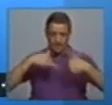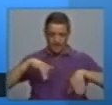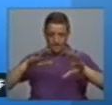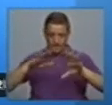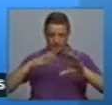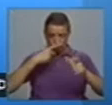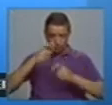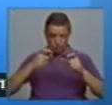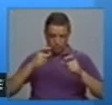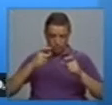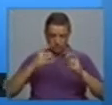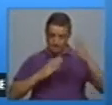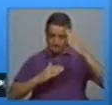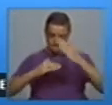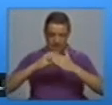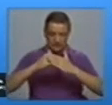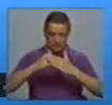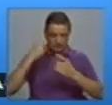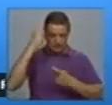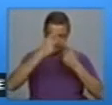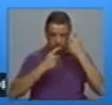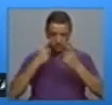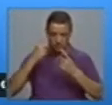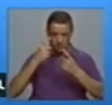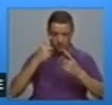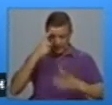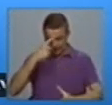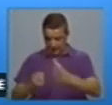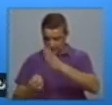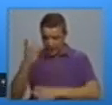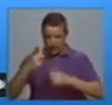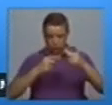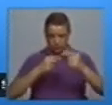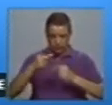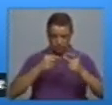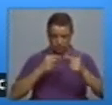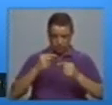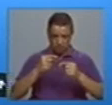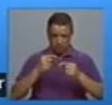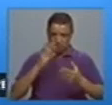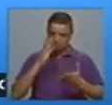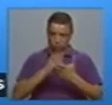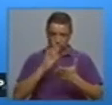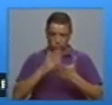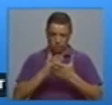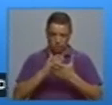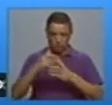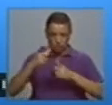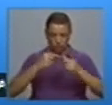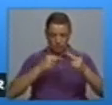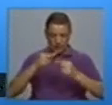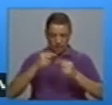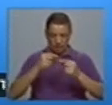que havia uma massa máxima, digamos assim, para a formação de estrelas. Ou seja, que só conseguíamos encontrar, no fundo, estrelas